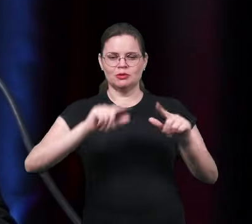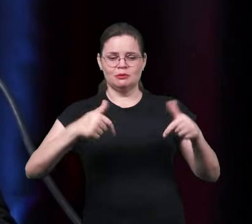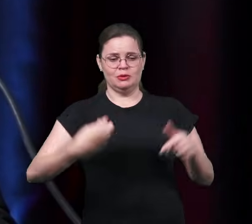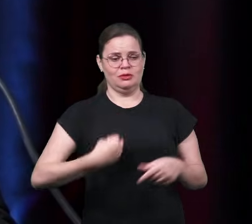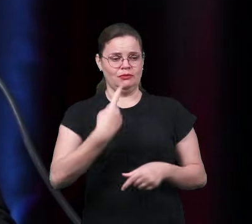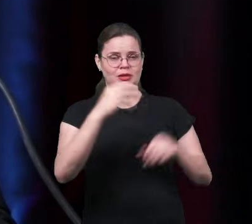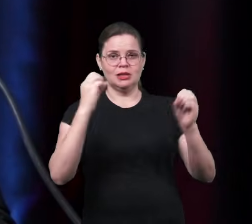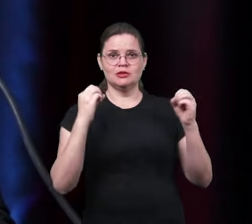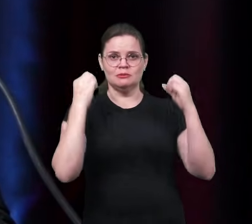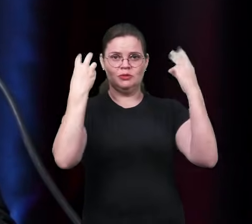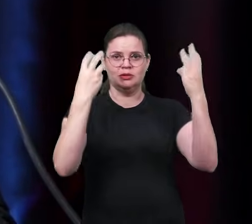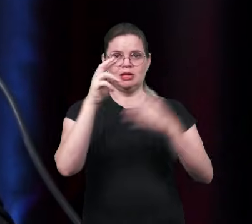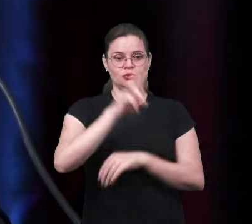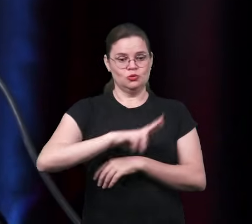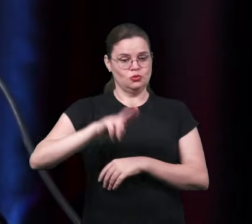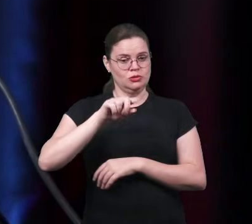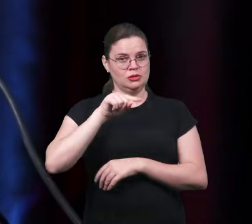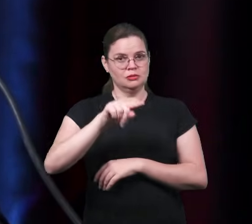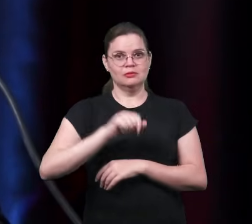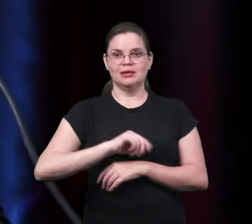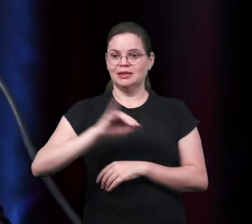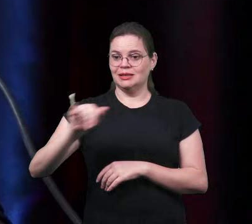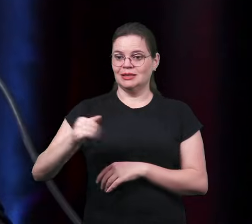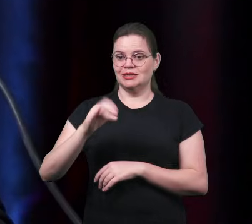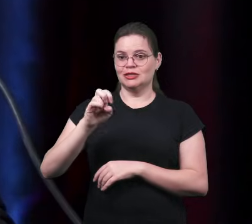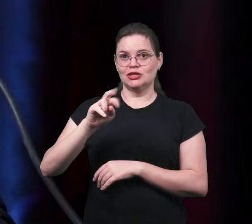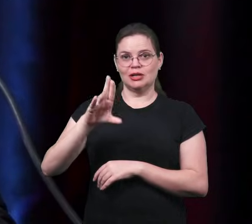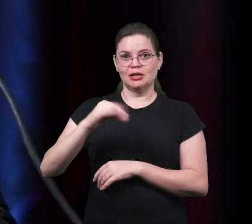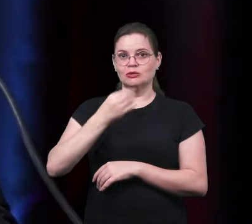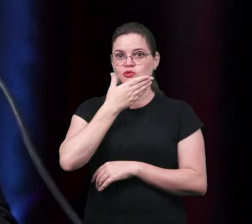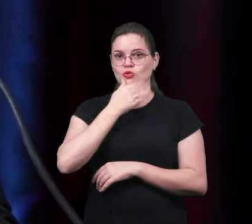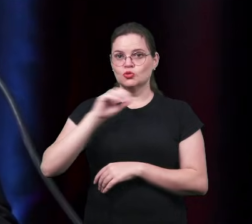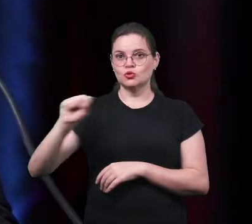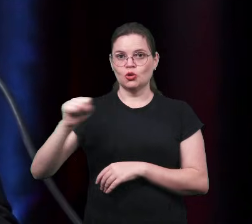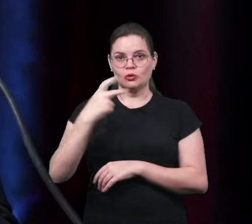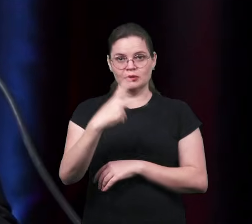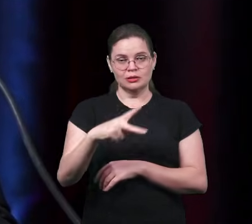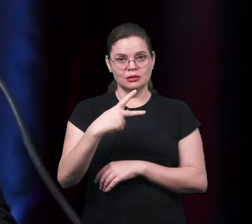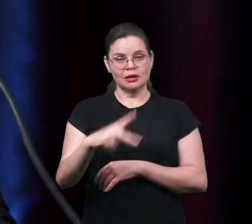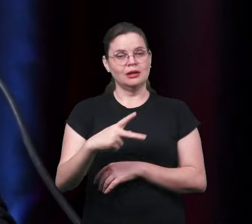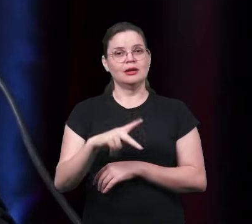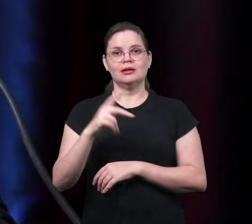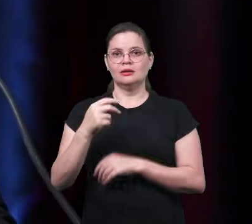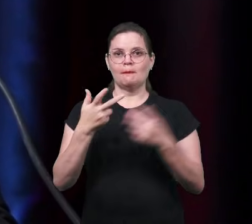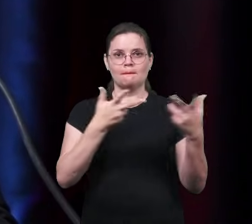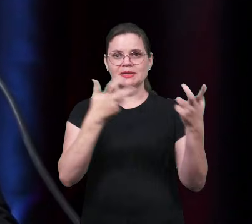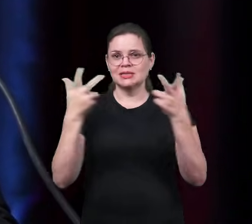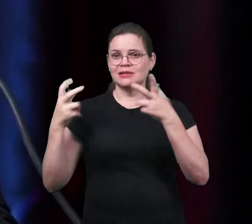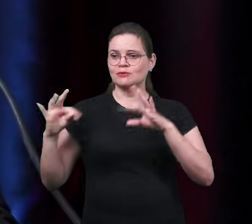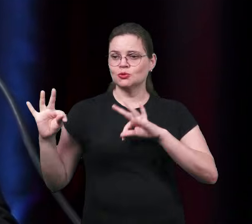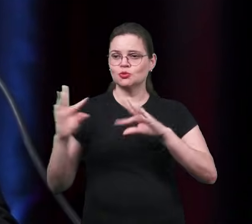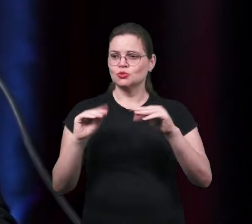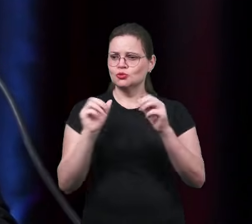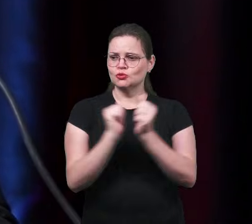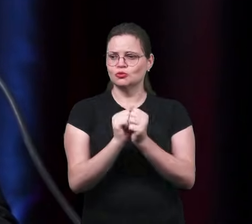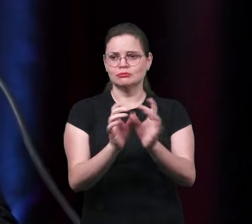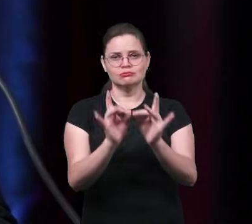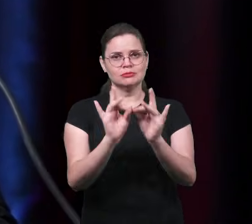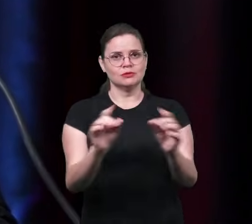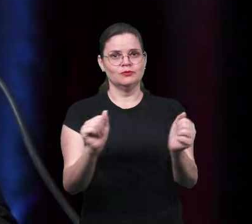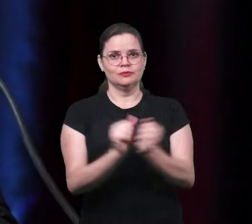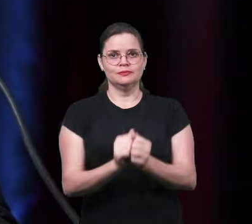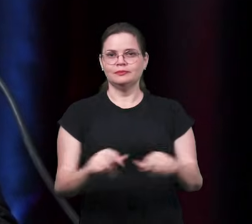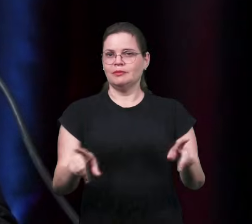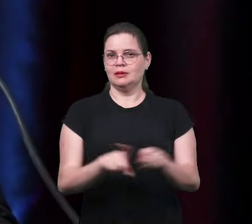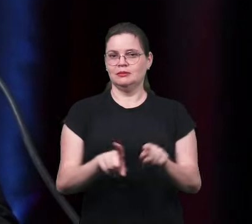Moisés, usando a Moisés. Jetro acompanhou isso. E na vida de cada um de nós também, cada um que o Senhor